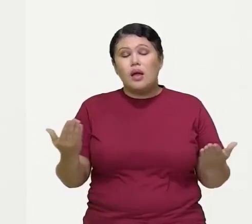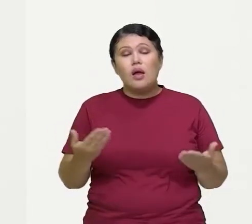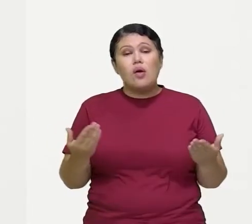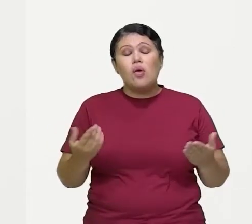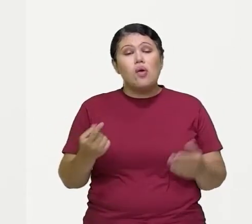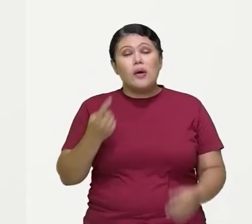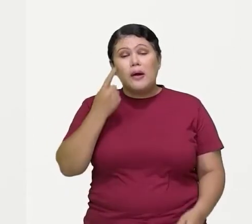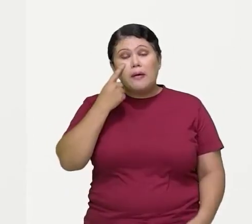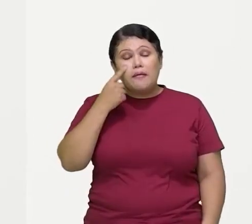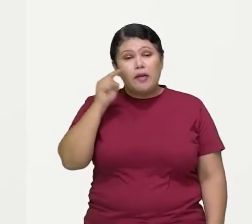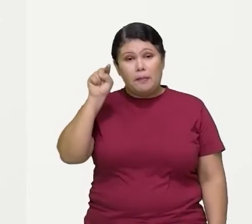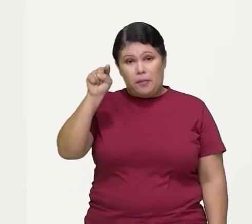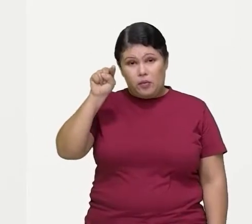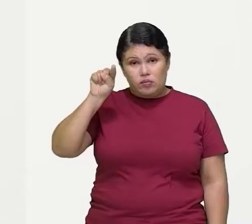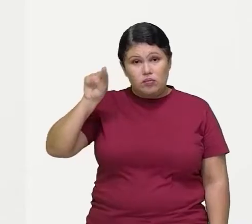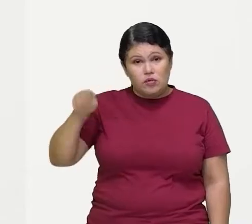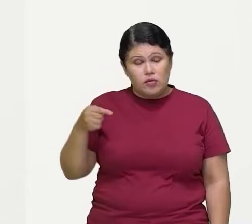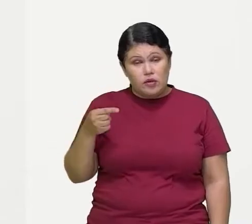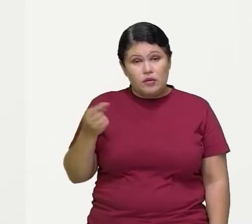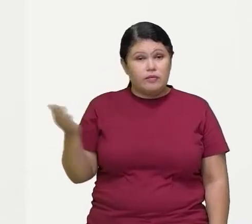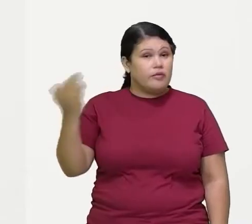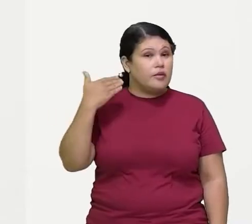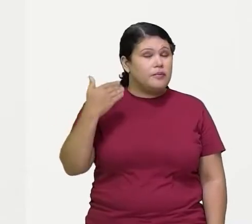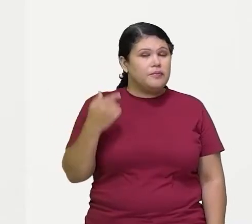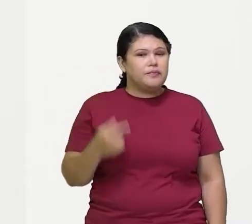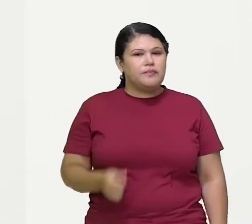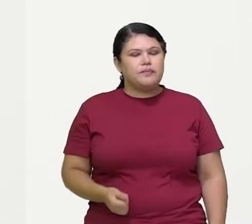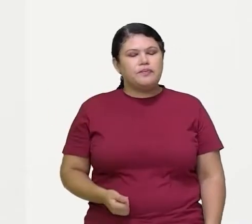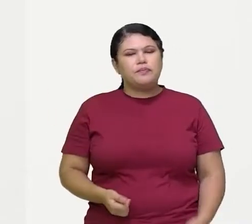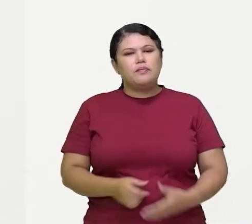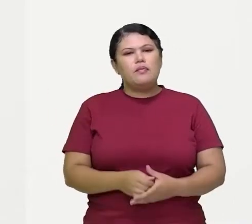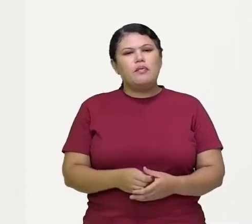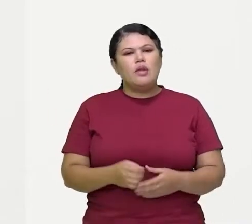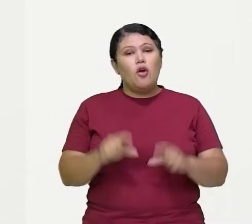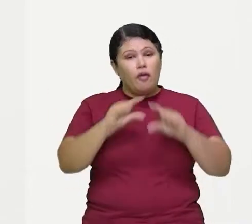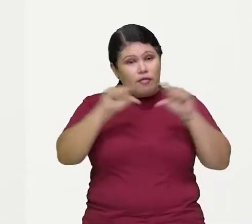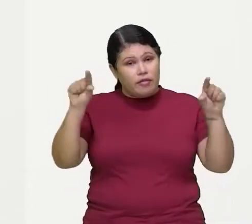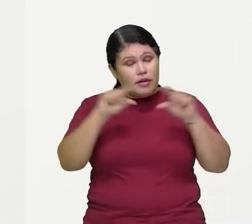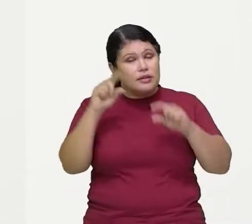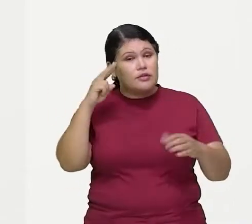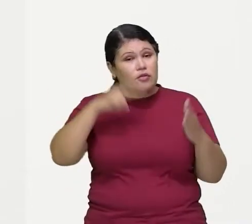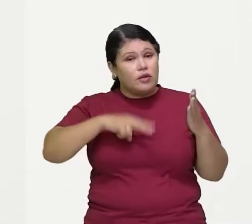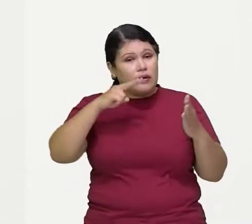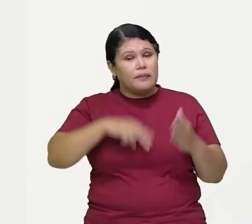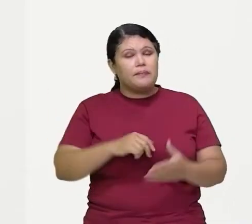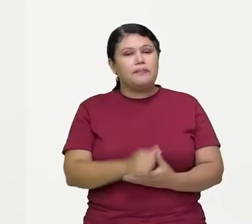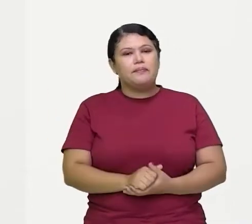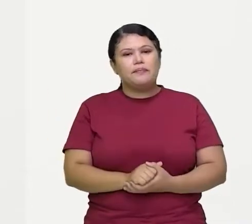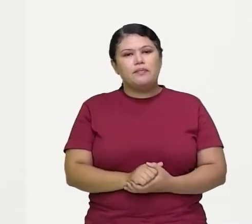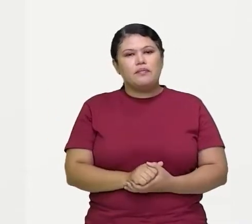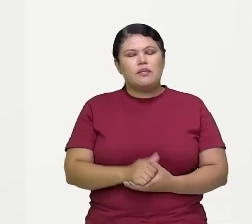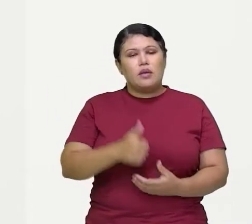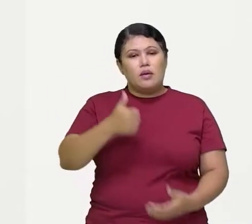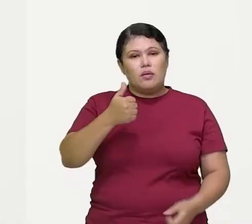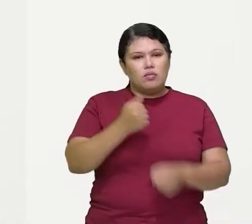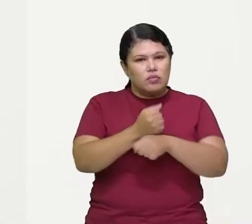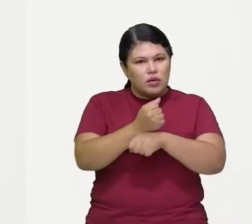Agora vamos para o ponto e vírgula. Vamos lá? Lerei a frase para vocês. Em